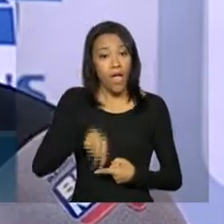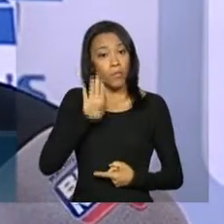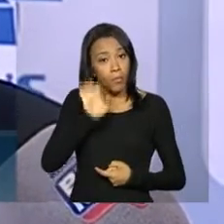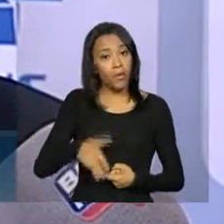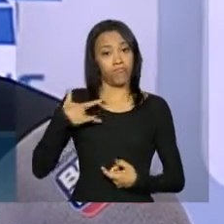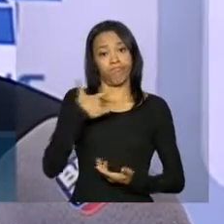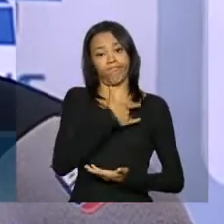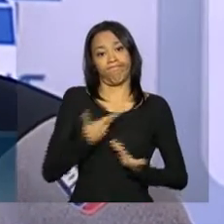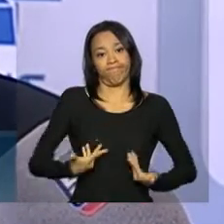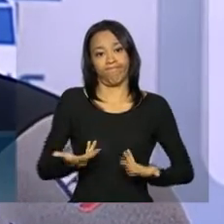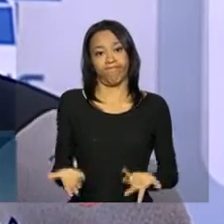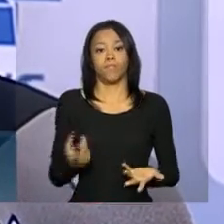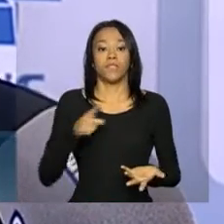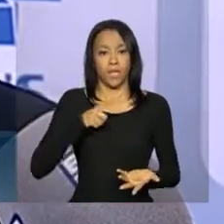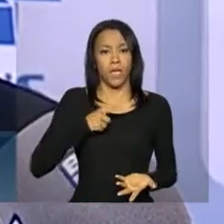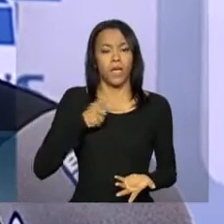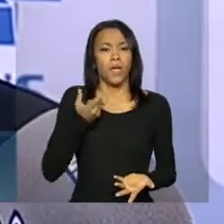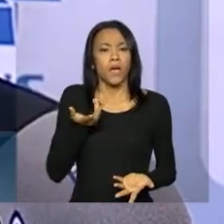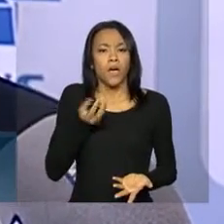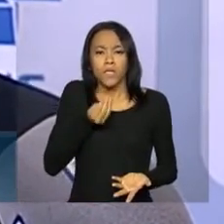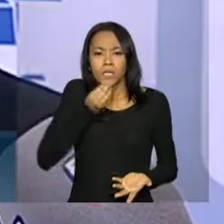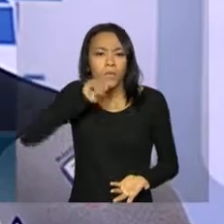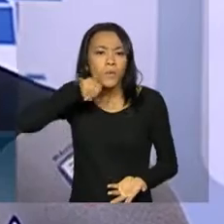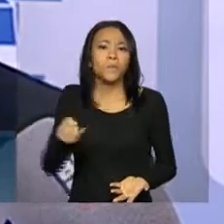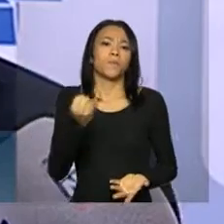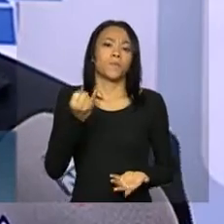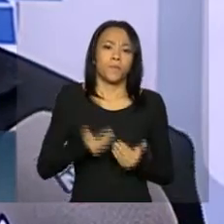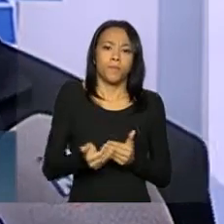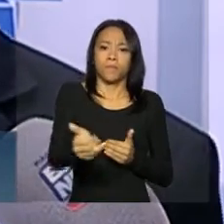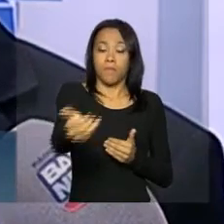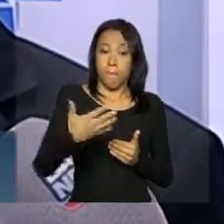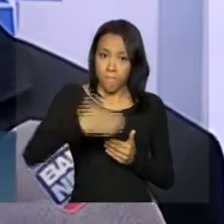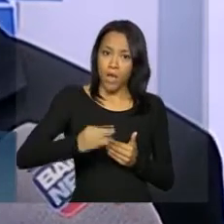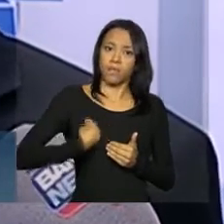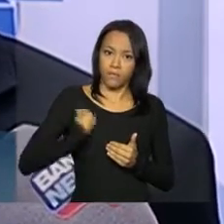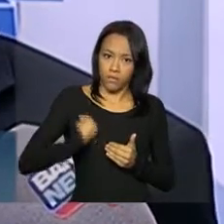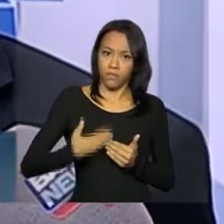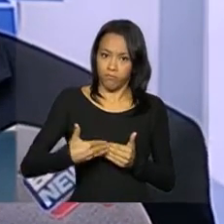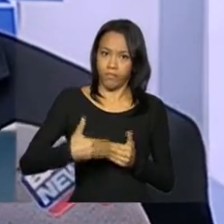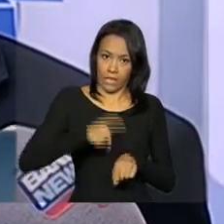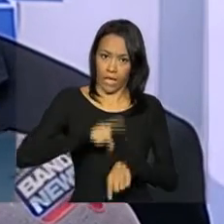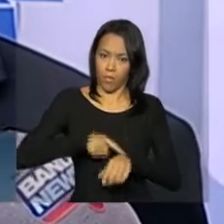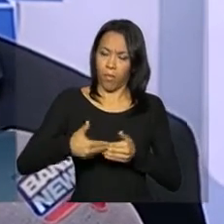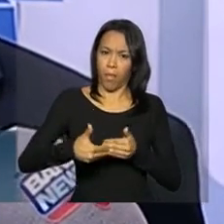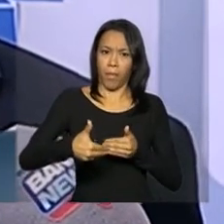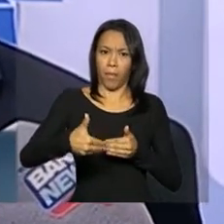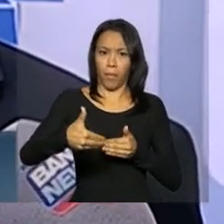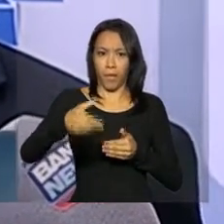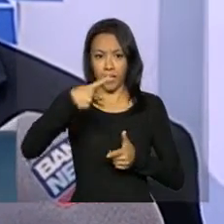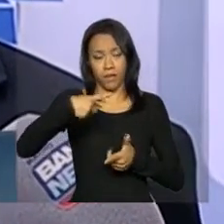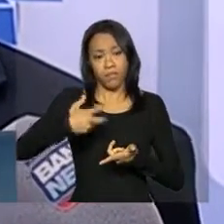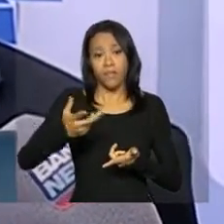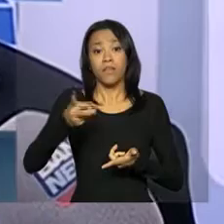bem, porque ele terá uma chance muito maior de ter menos danos pessoais e ele fará um